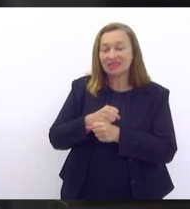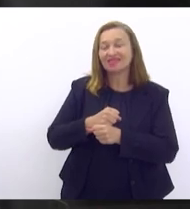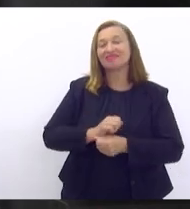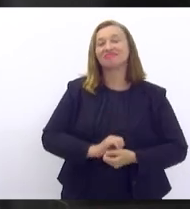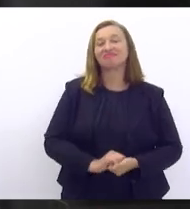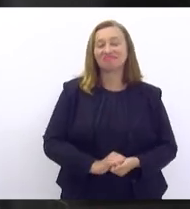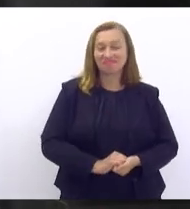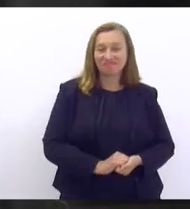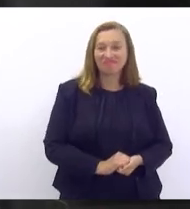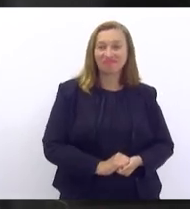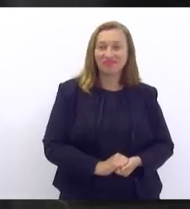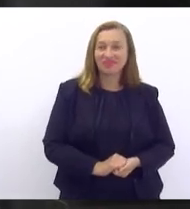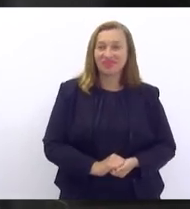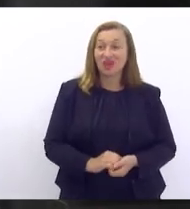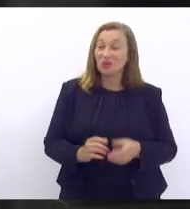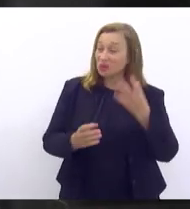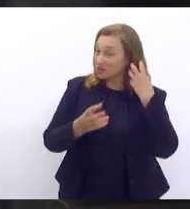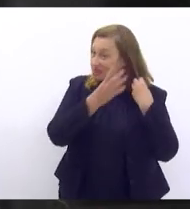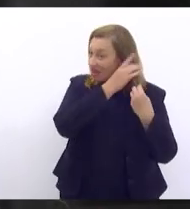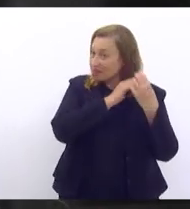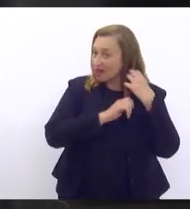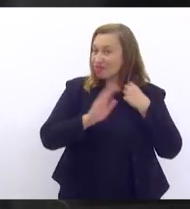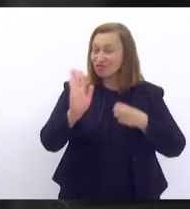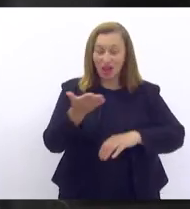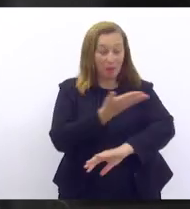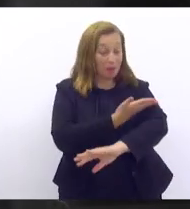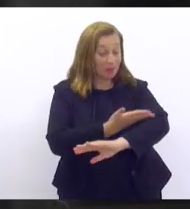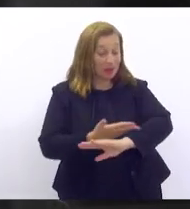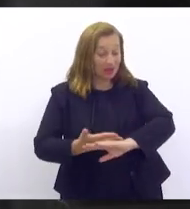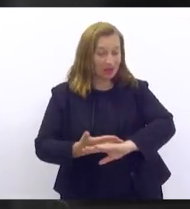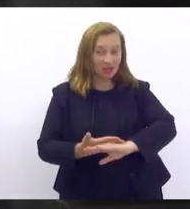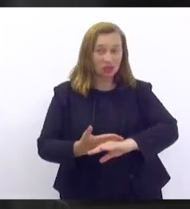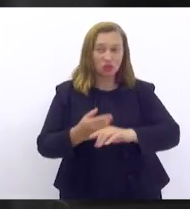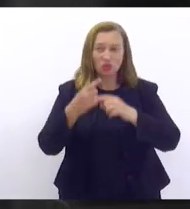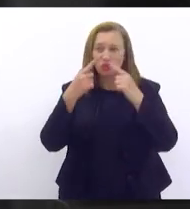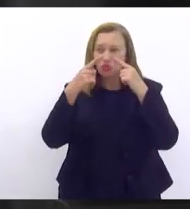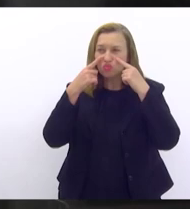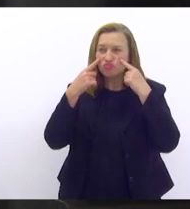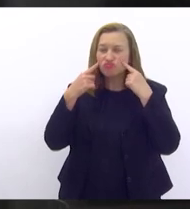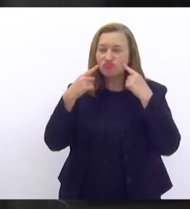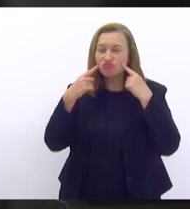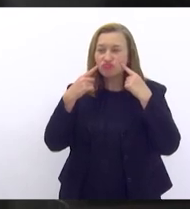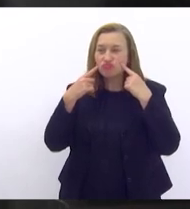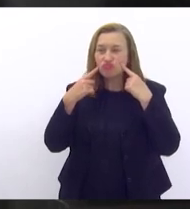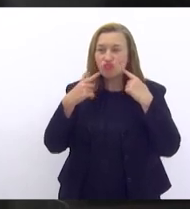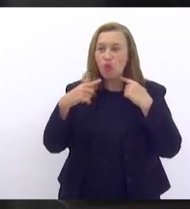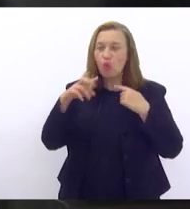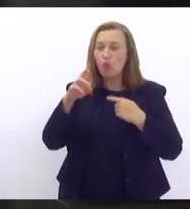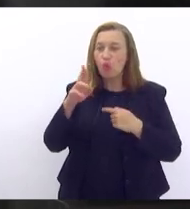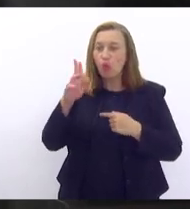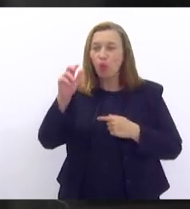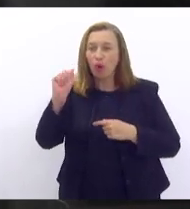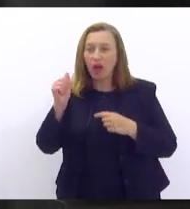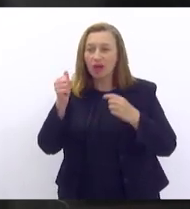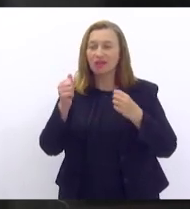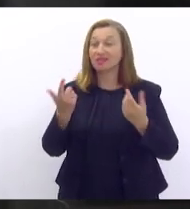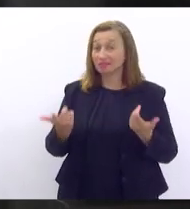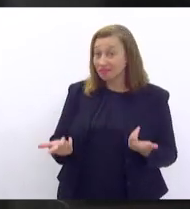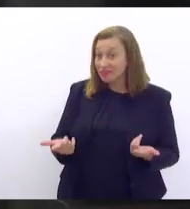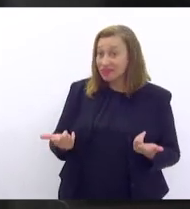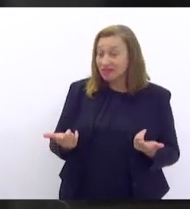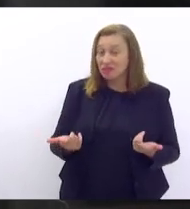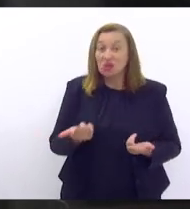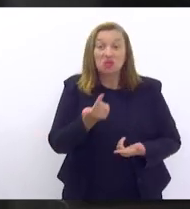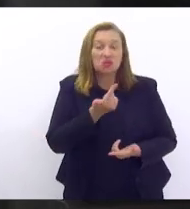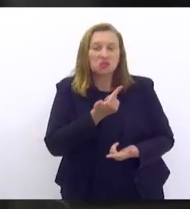Papa. Os cabelos já estão grisalhos, as rugas começam a aparecer abundantes, já